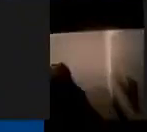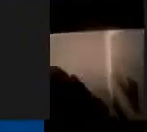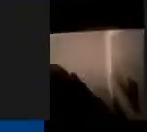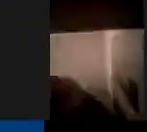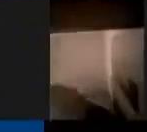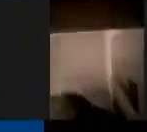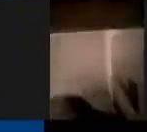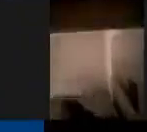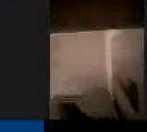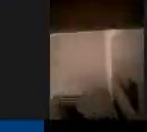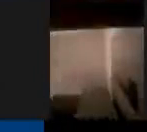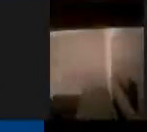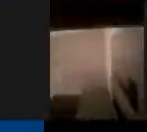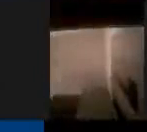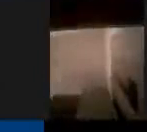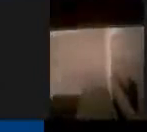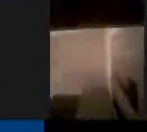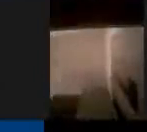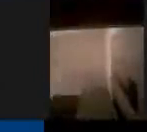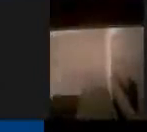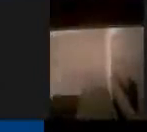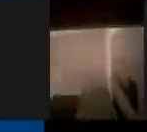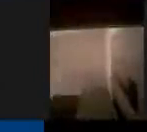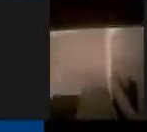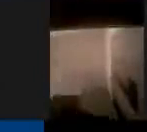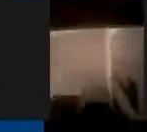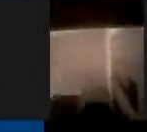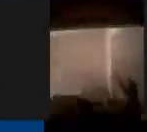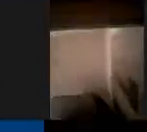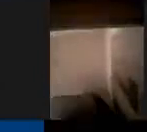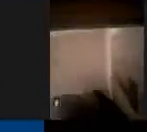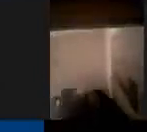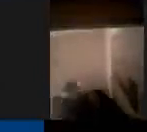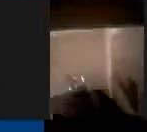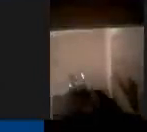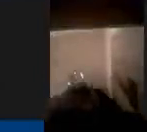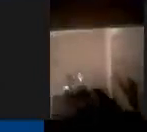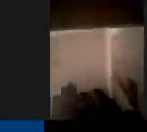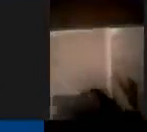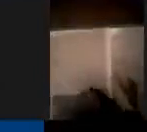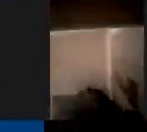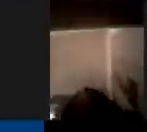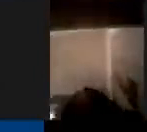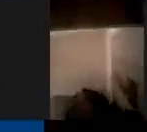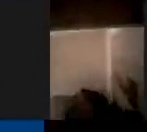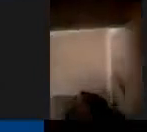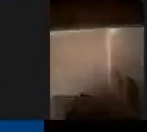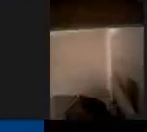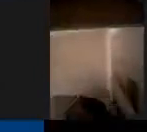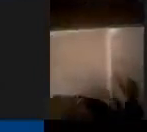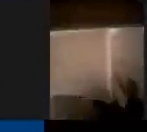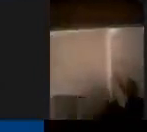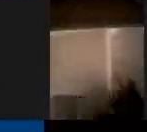criança e para a gente não ficar muito perdido, por exemplo, a Silvana que vai trabalhar né, na